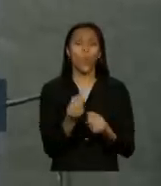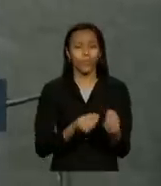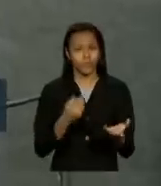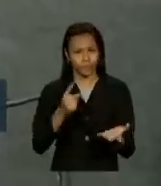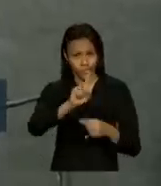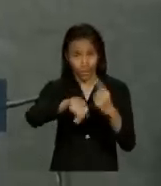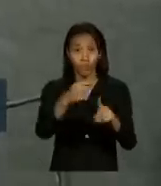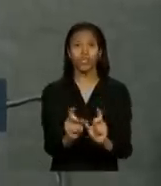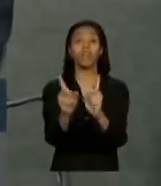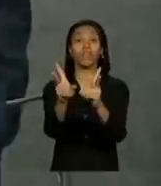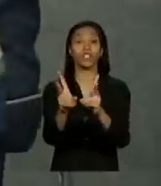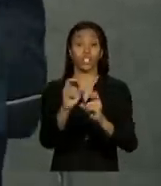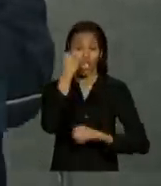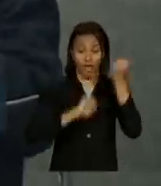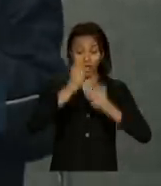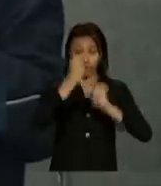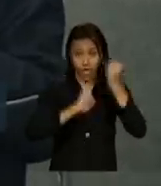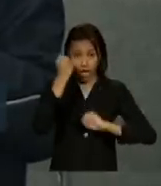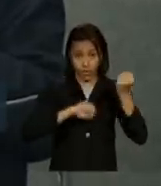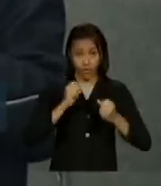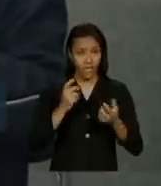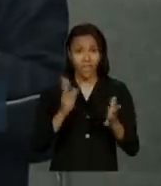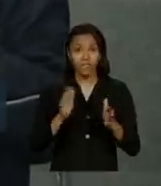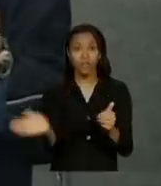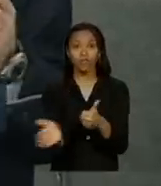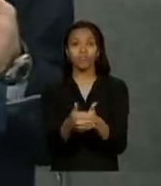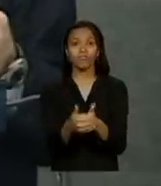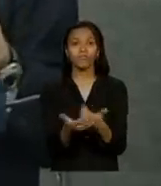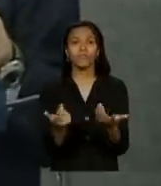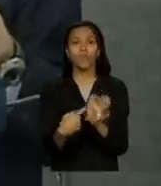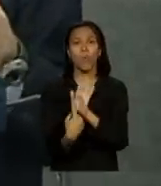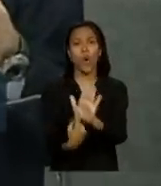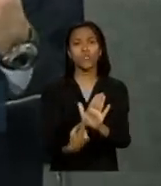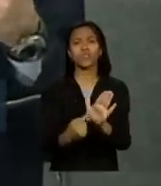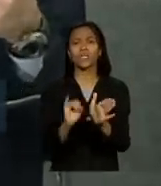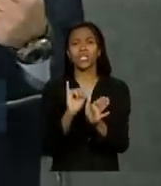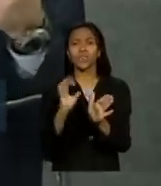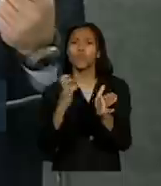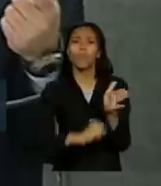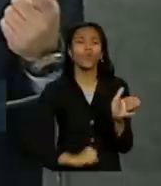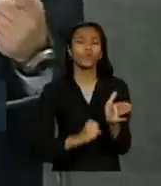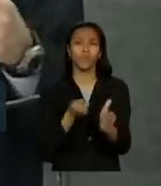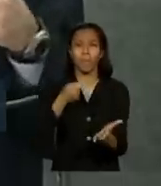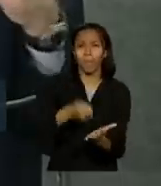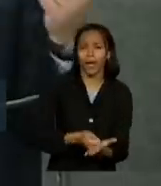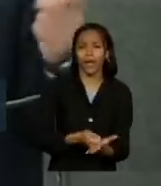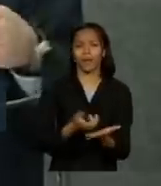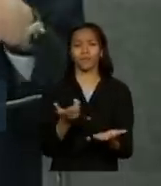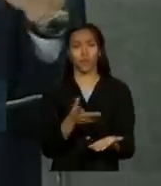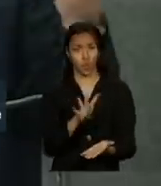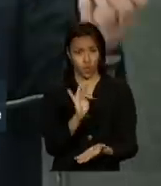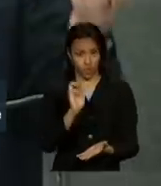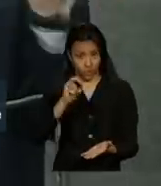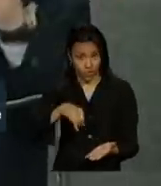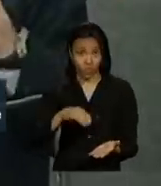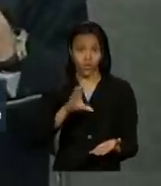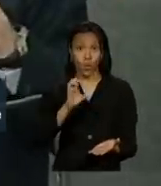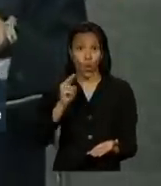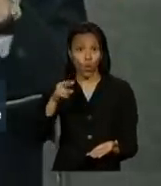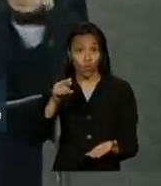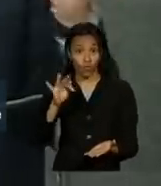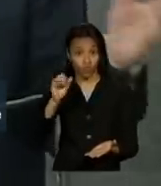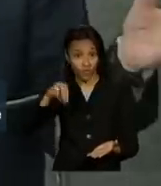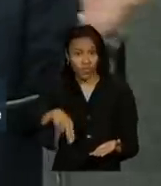ele tem depois de vender e que não aparece né Eh o nosso sistema piscofins não acredita todas as